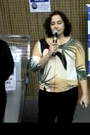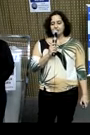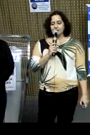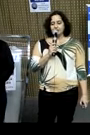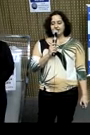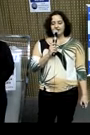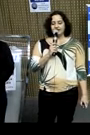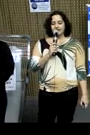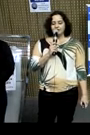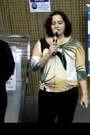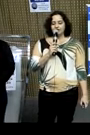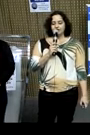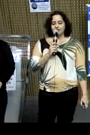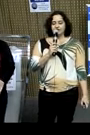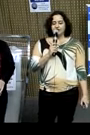No primeiro semestre,